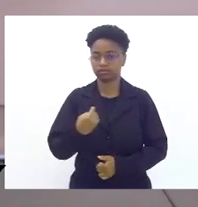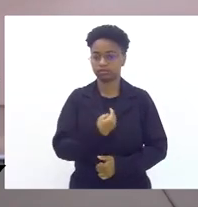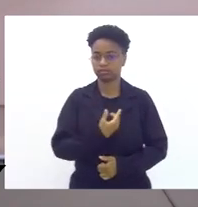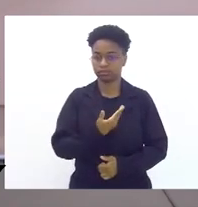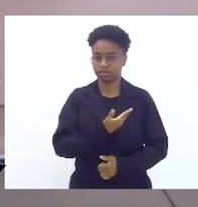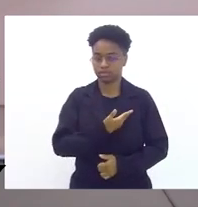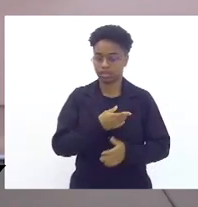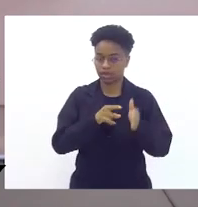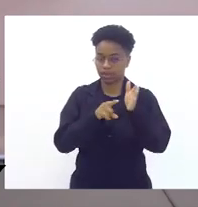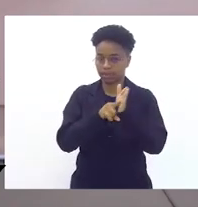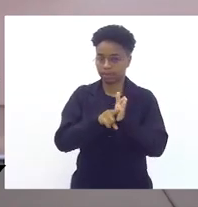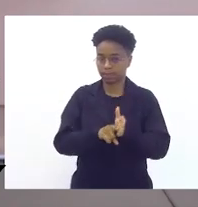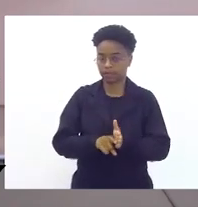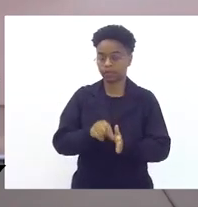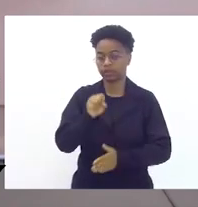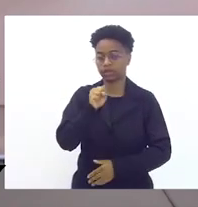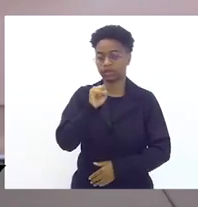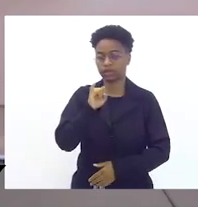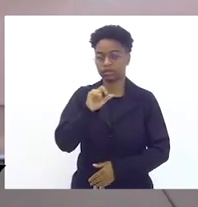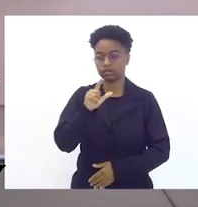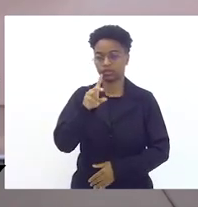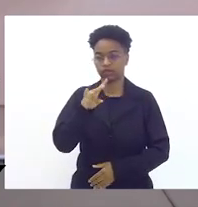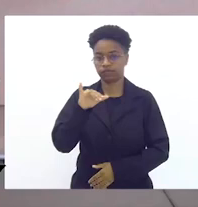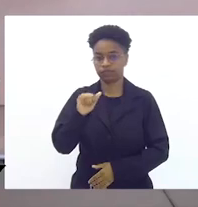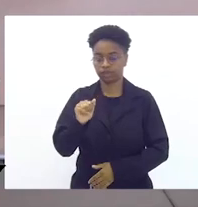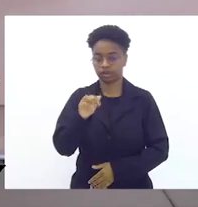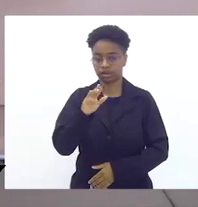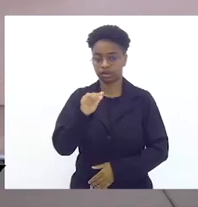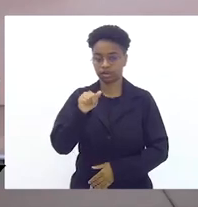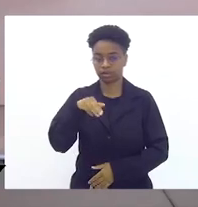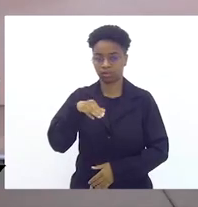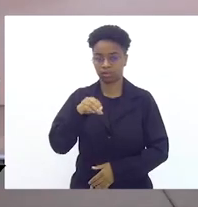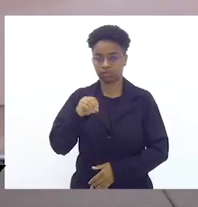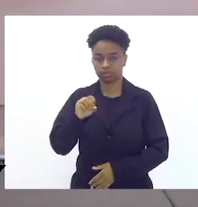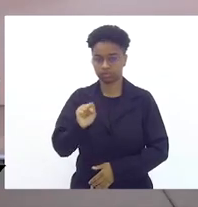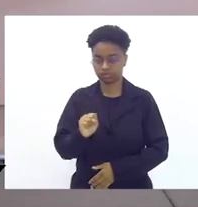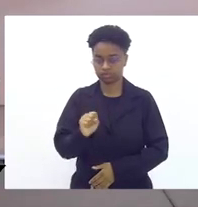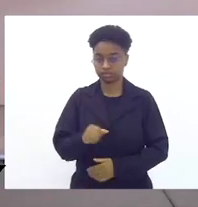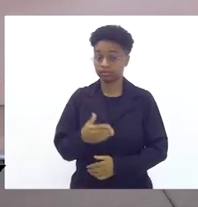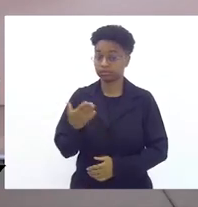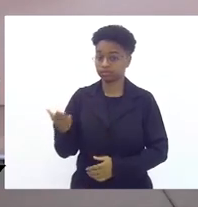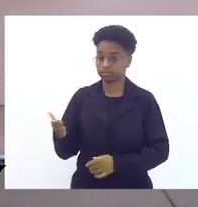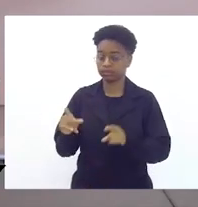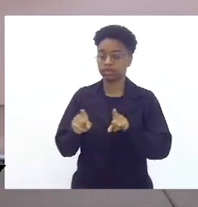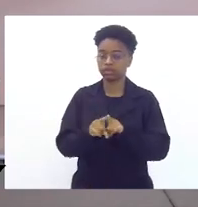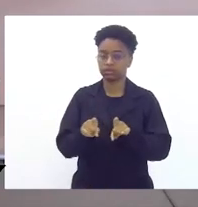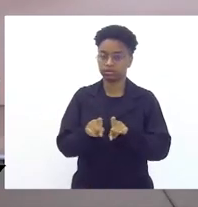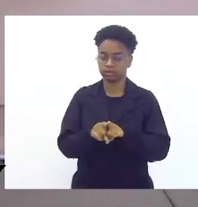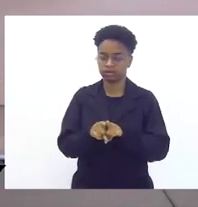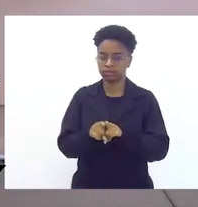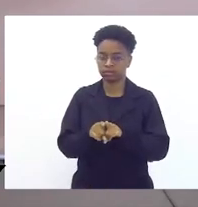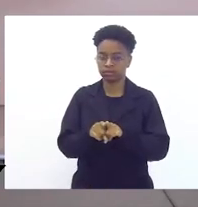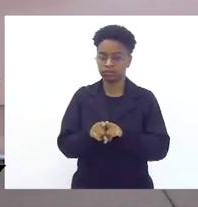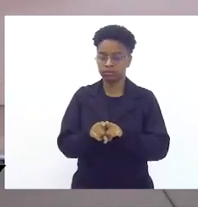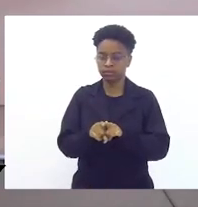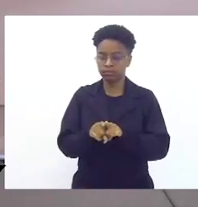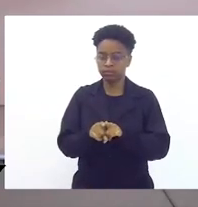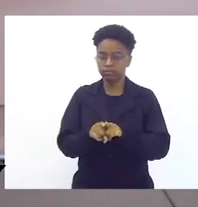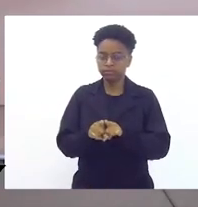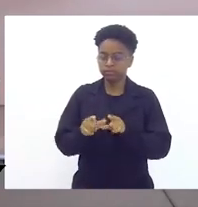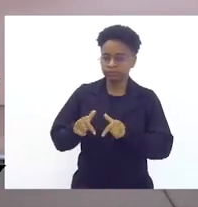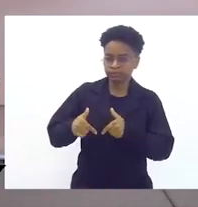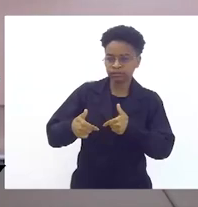pesquisadora Silvia Ramos do Cesec a Silvia Ramos também é uma pessoa que dedica a sua